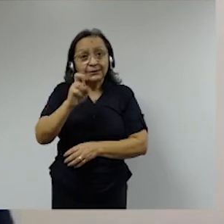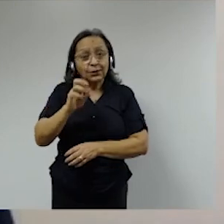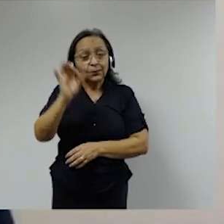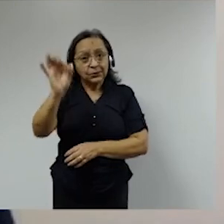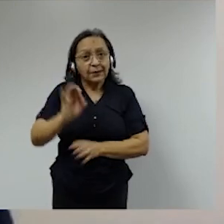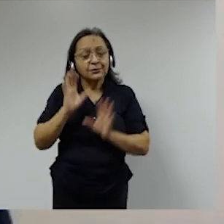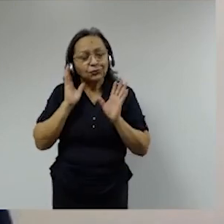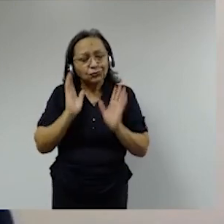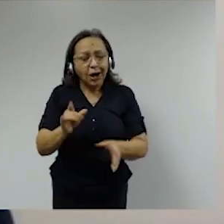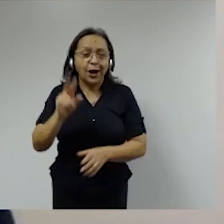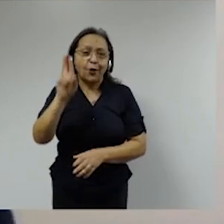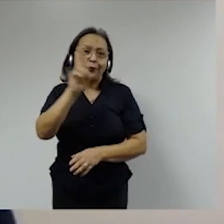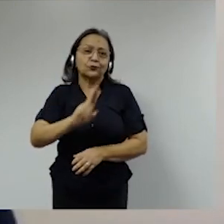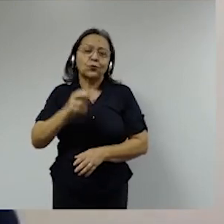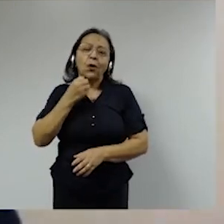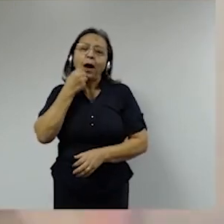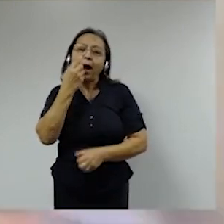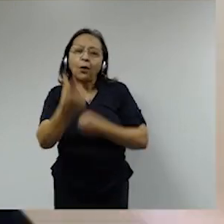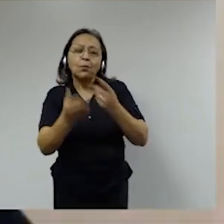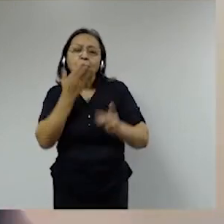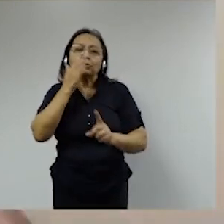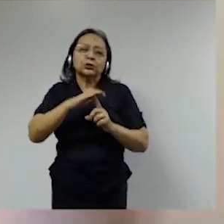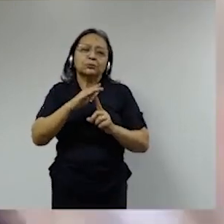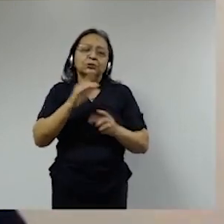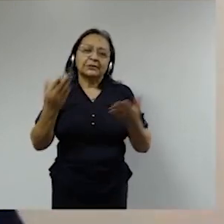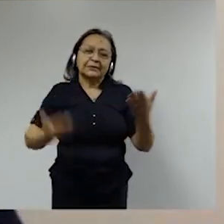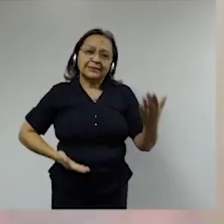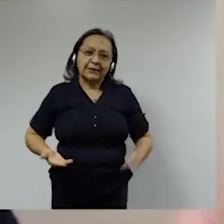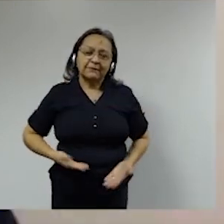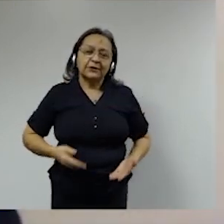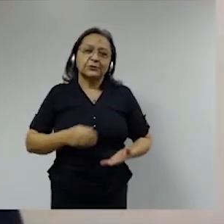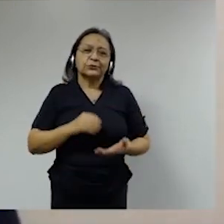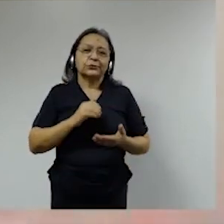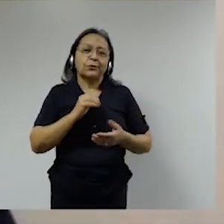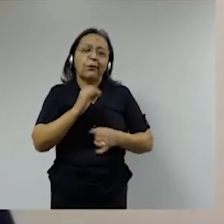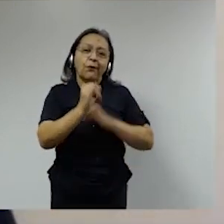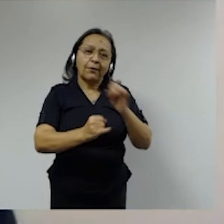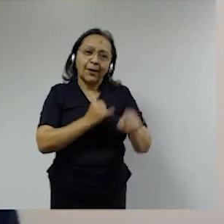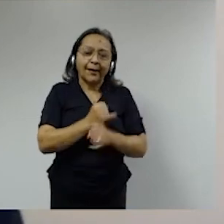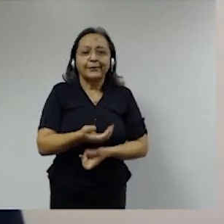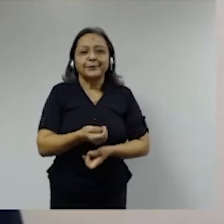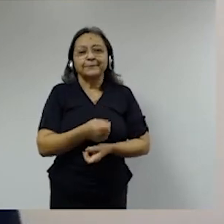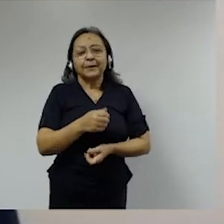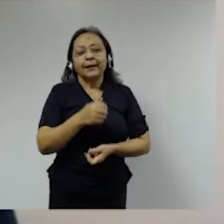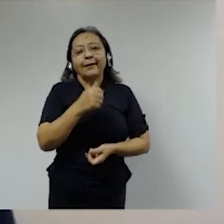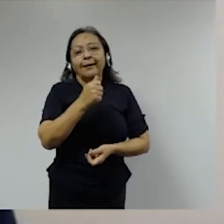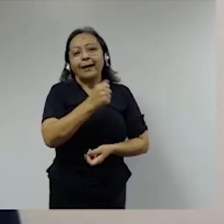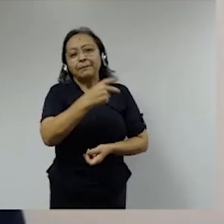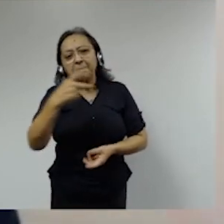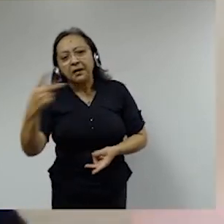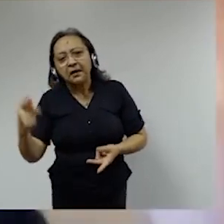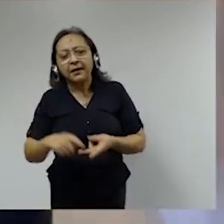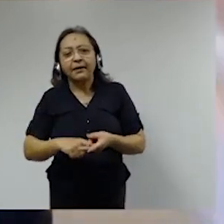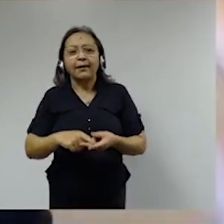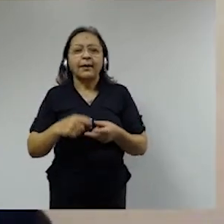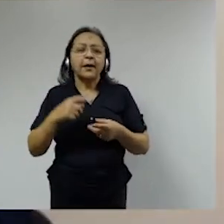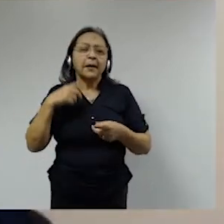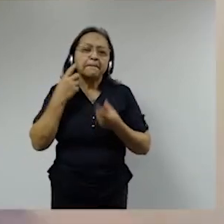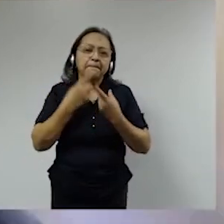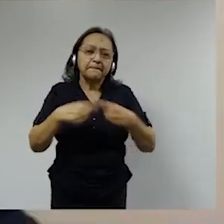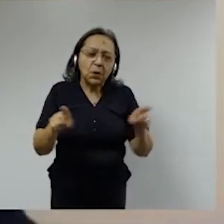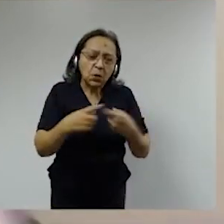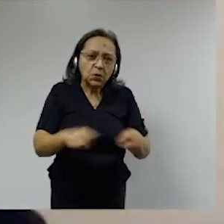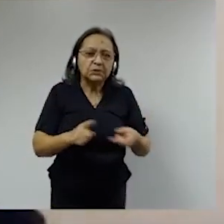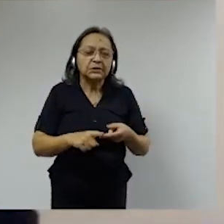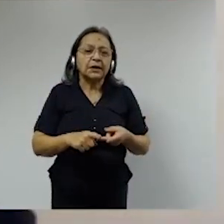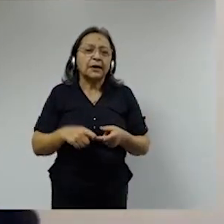algum tipo de serviço online. Como qualquer aplicativo de carro, serviço de streaming, de filmes e música, pedido de comida,